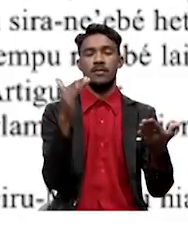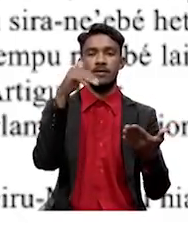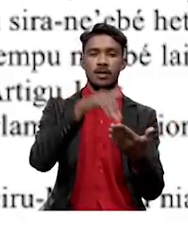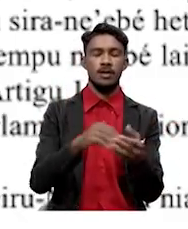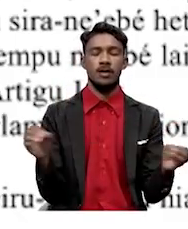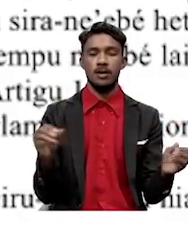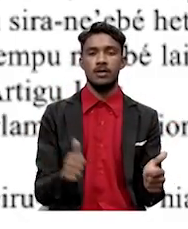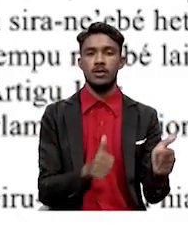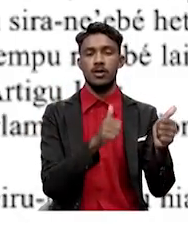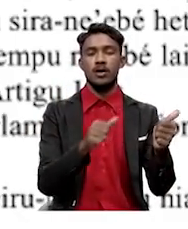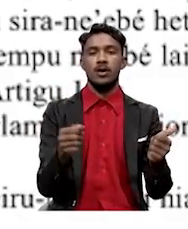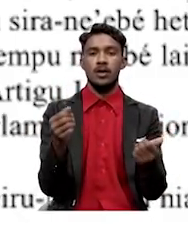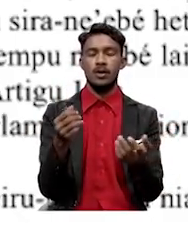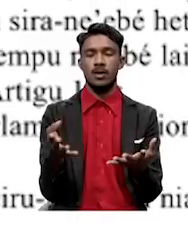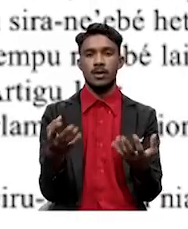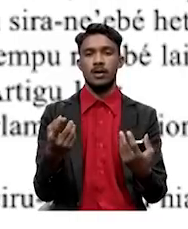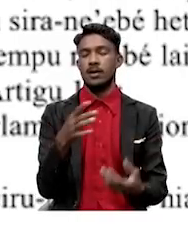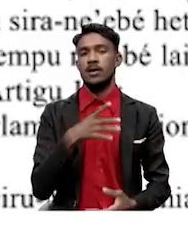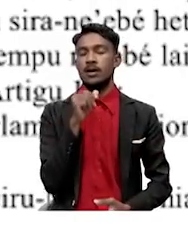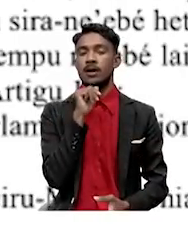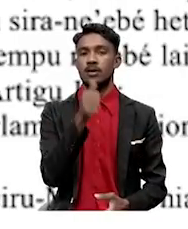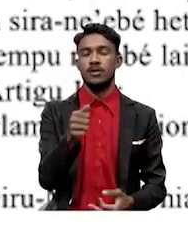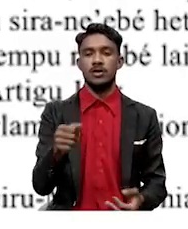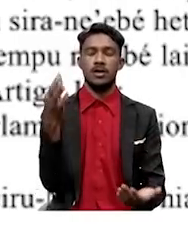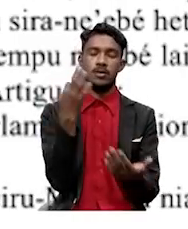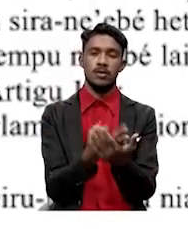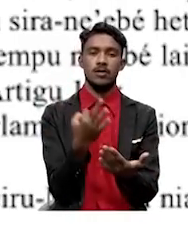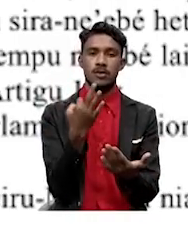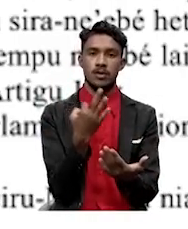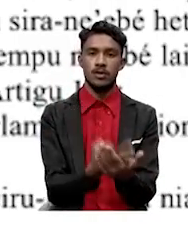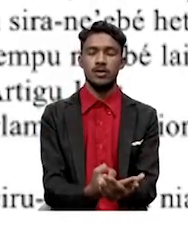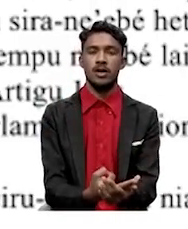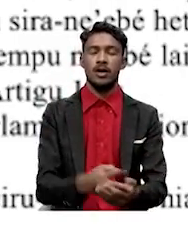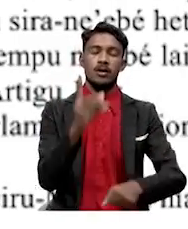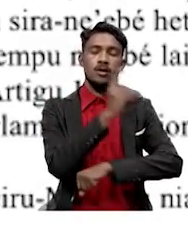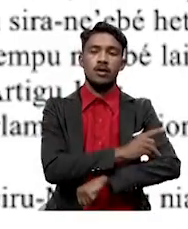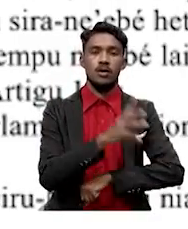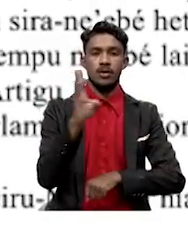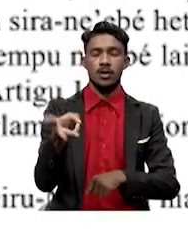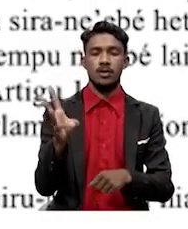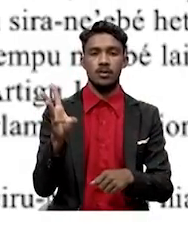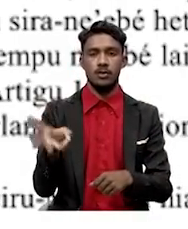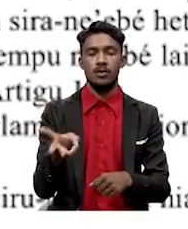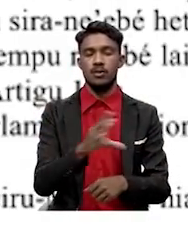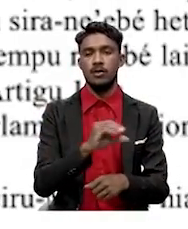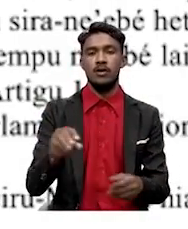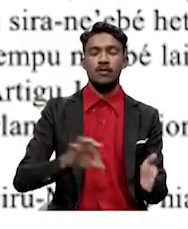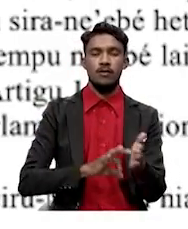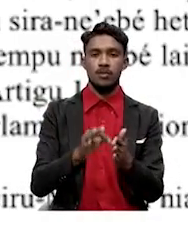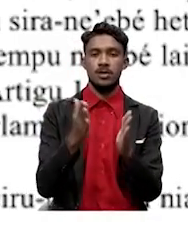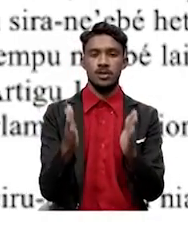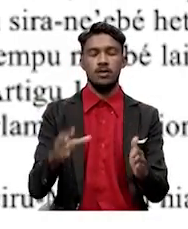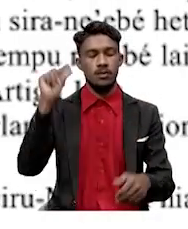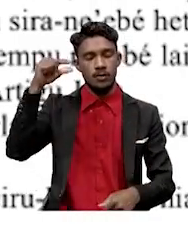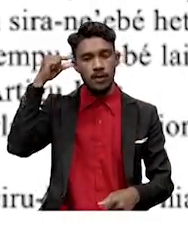permiti aprovação orçamento geral estado e a lorong neng nulu nilarang, depois de formação governo,